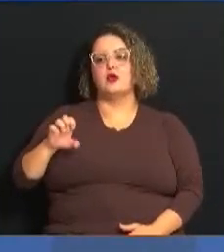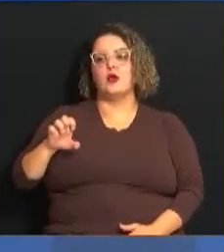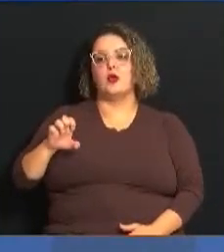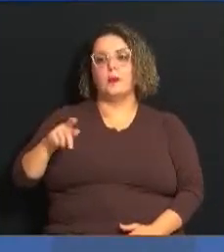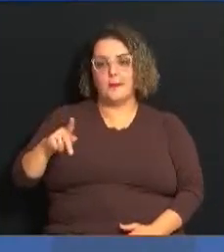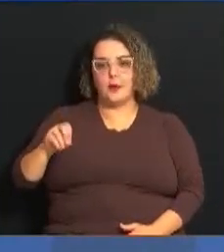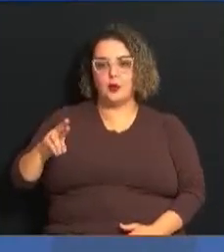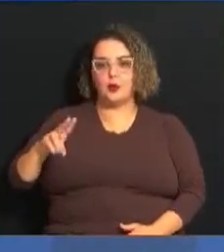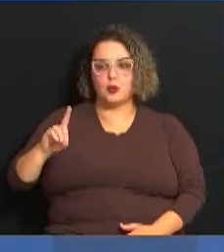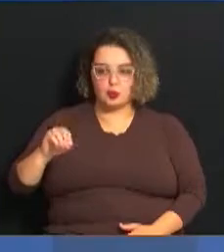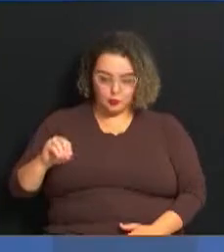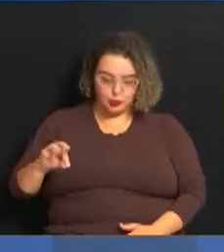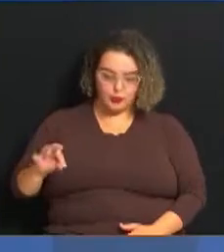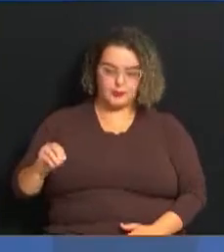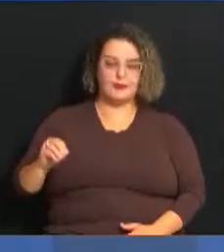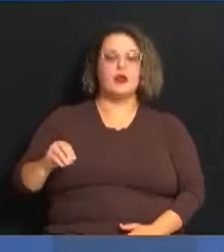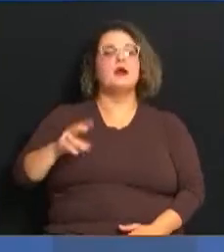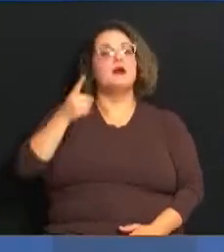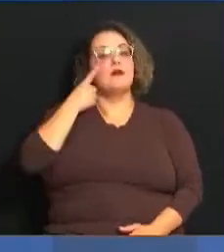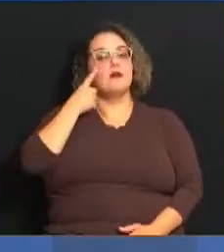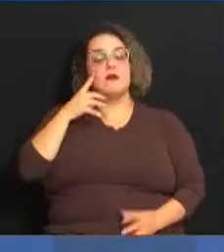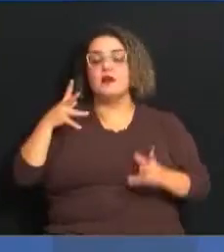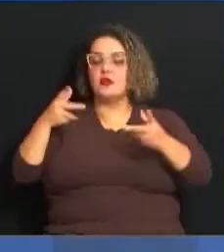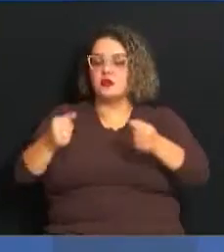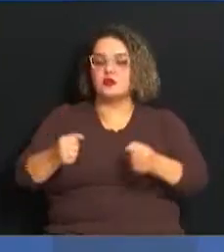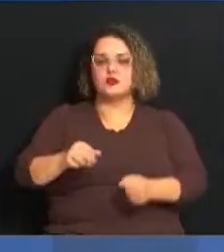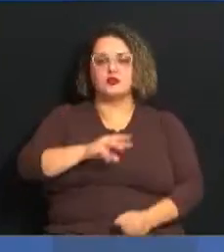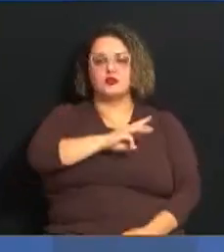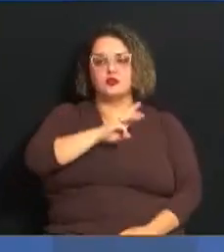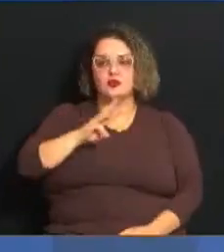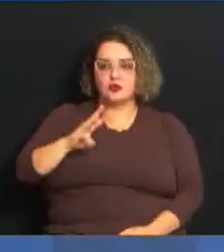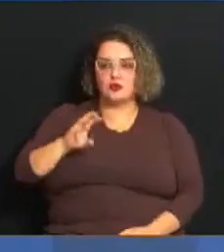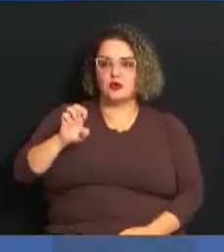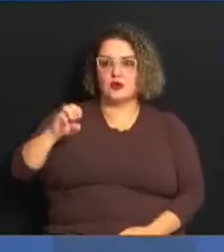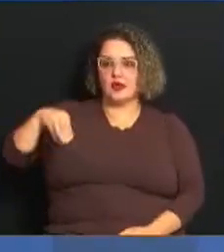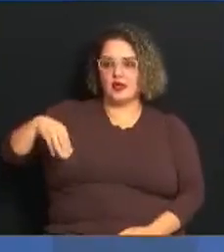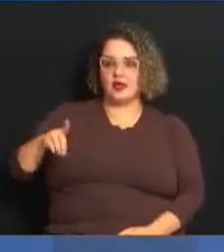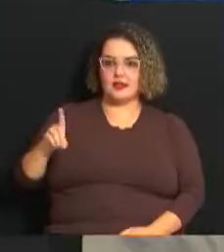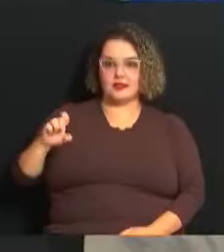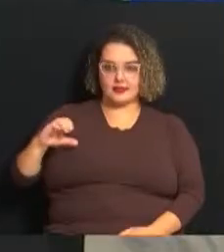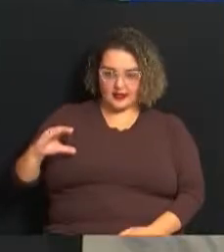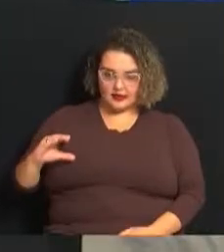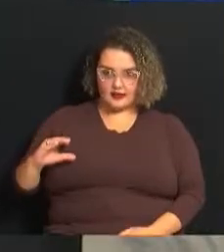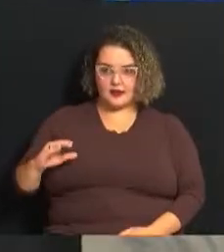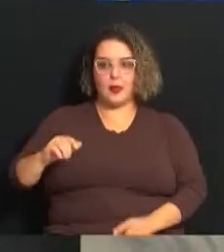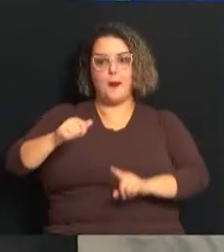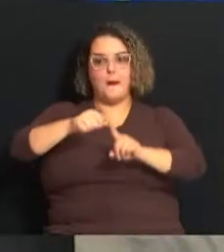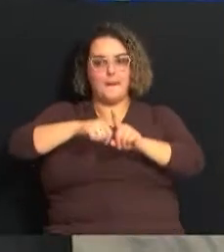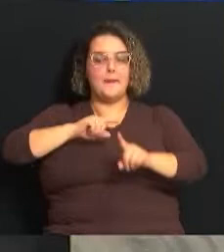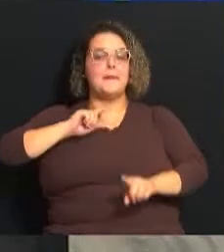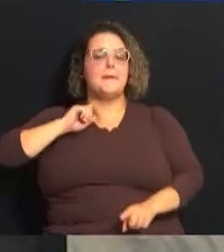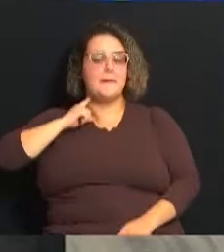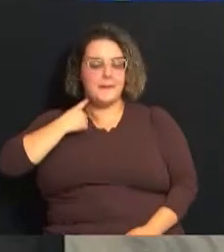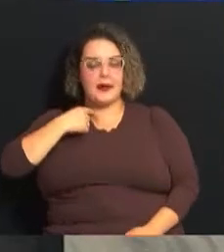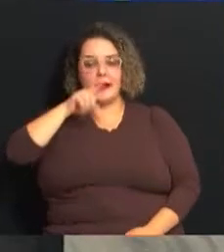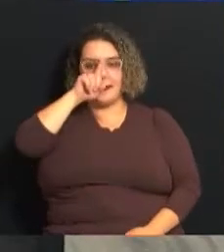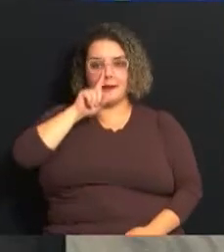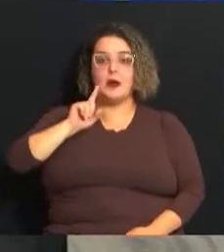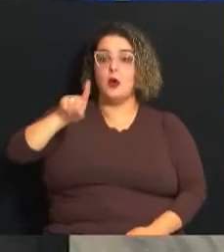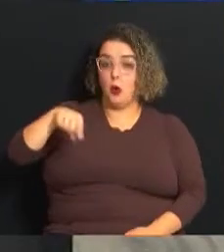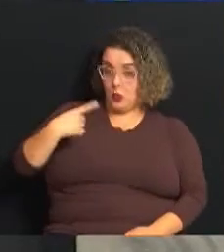metros e você confere tudo lá no site da INDEC /Maio Amarelo. E outra opção,